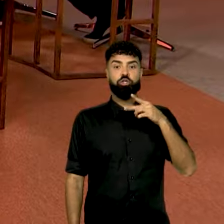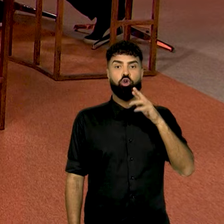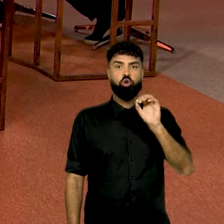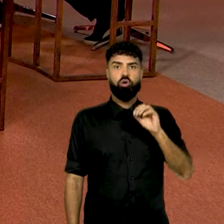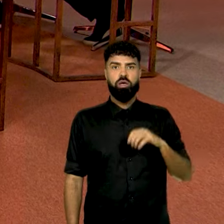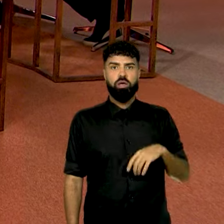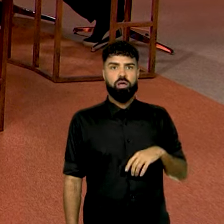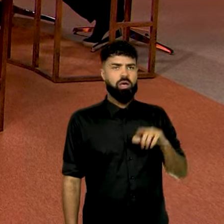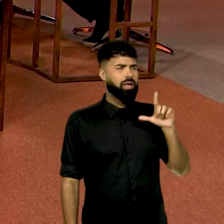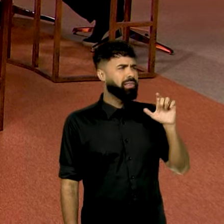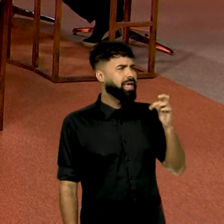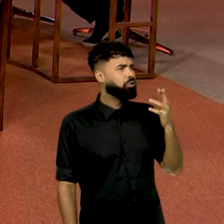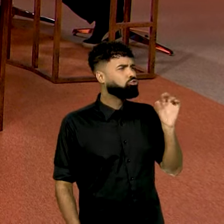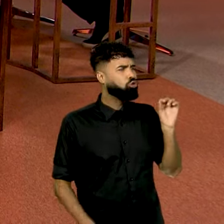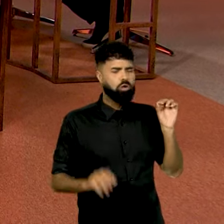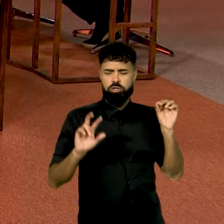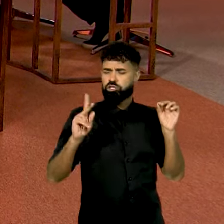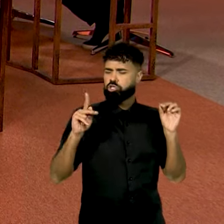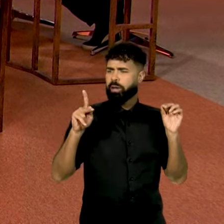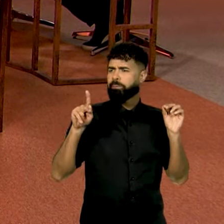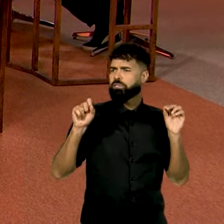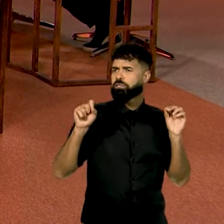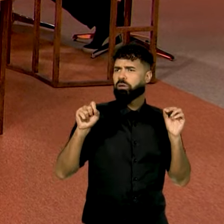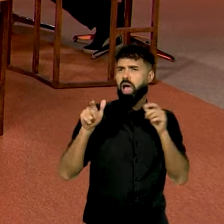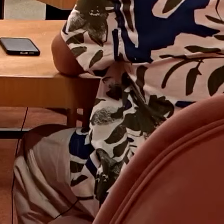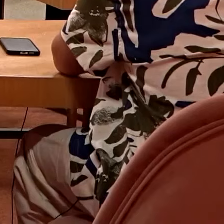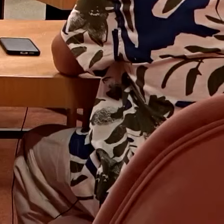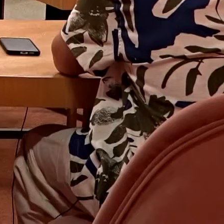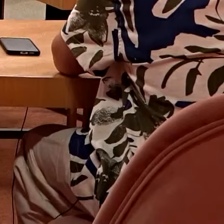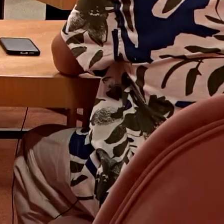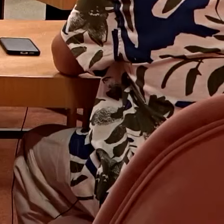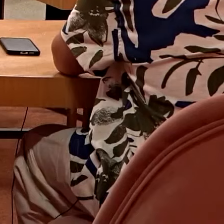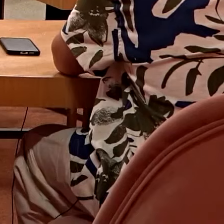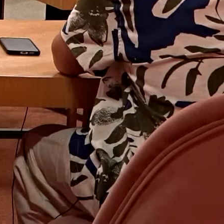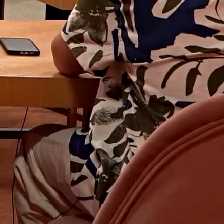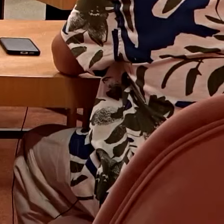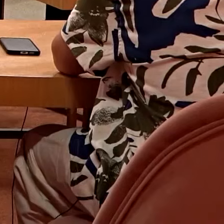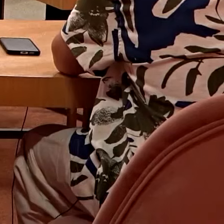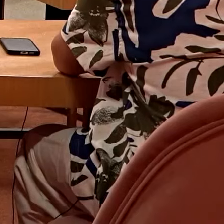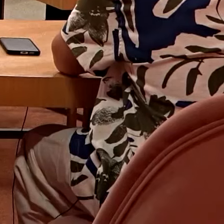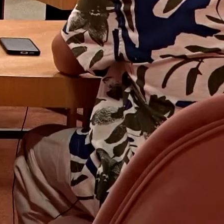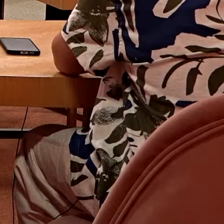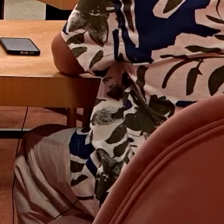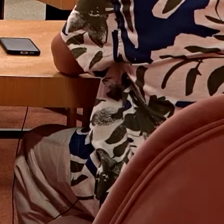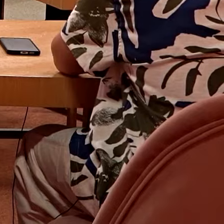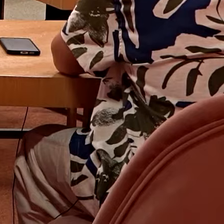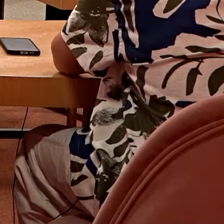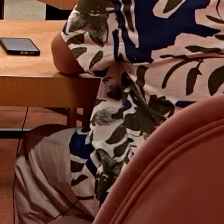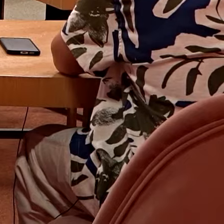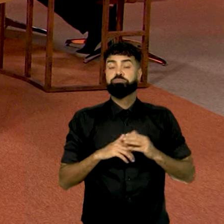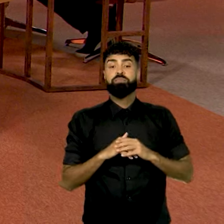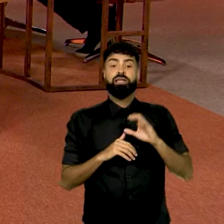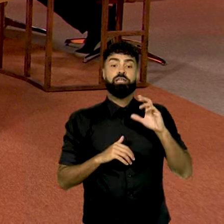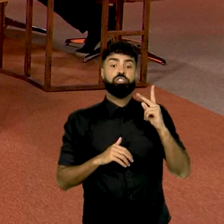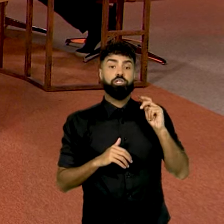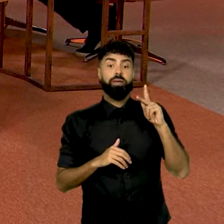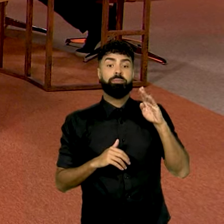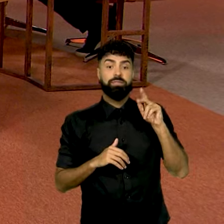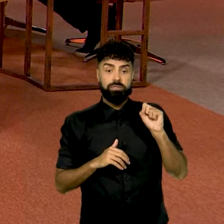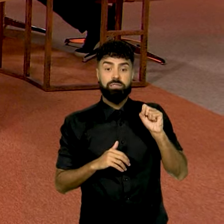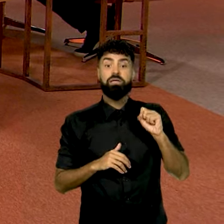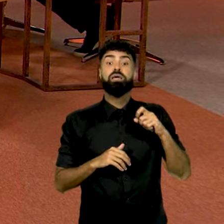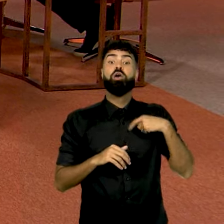Leandro Chaps! Não Leandro tem nada a ver com a coisa da outra. Que nem eu, Beatriz. Sim, até eu sou pego. Eu sou xarai, Bia. É, isso é lindo. Agora, Chaps, existe um